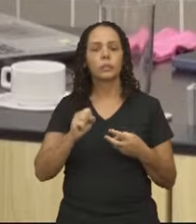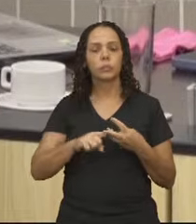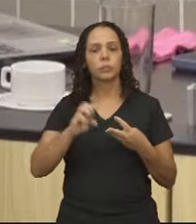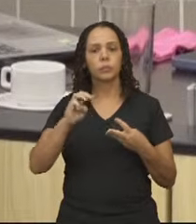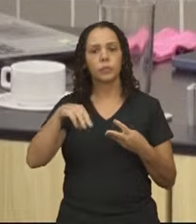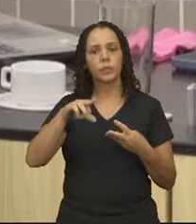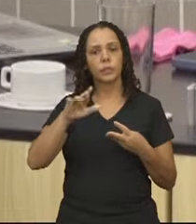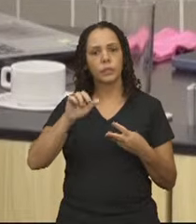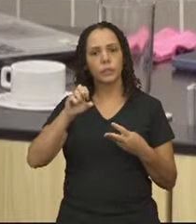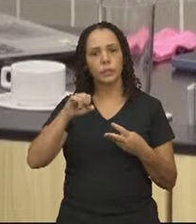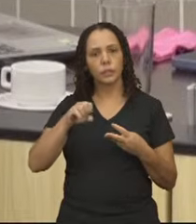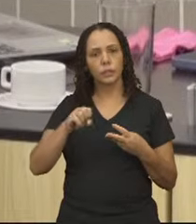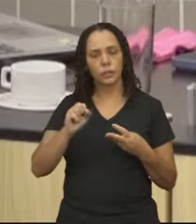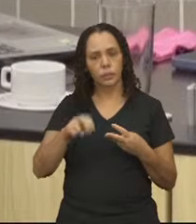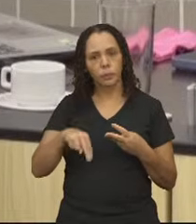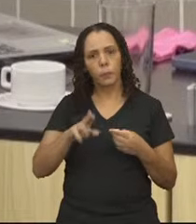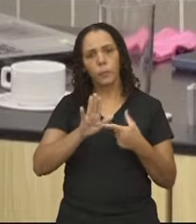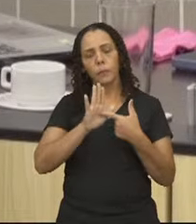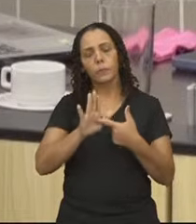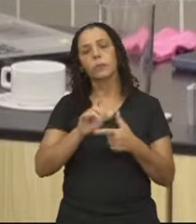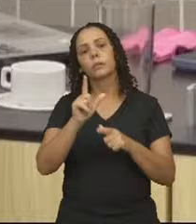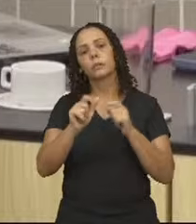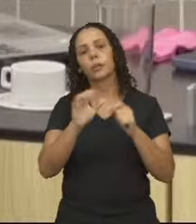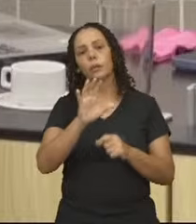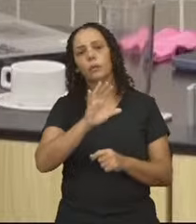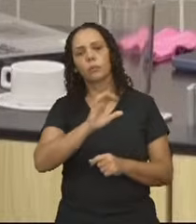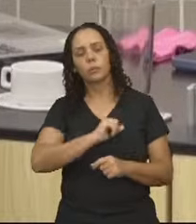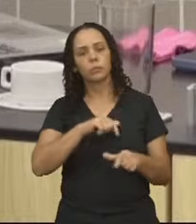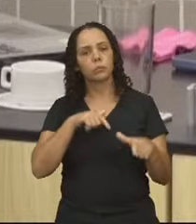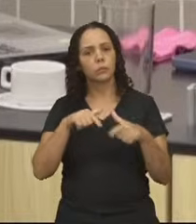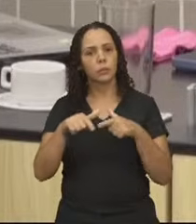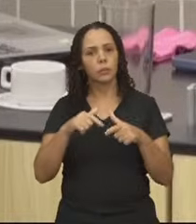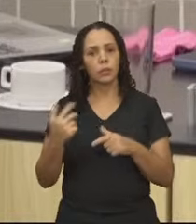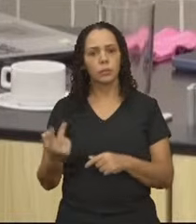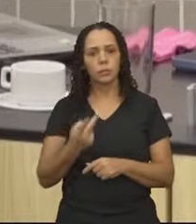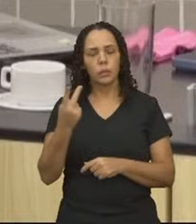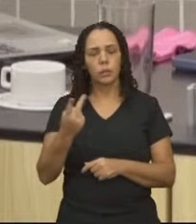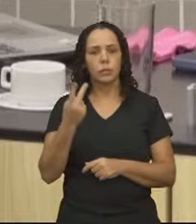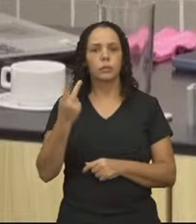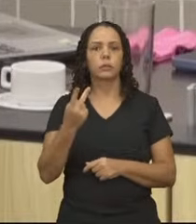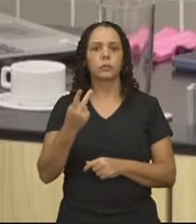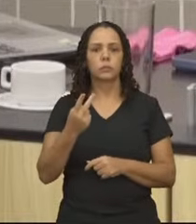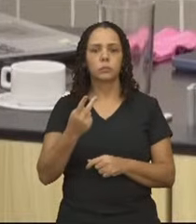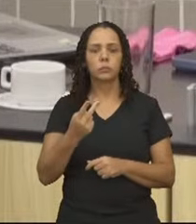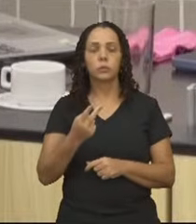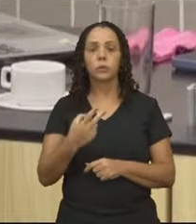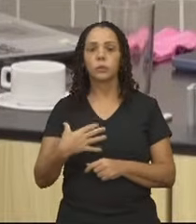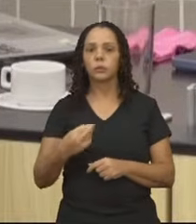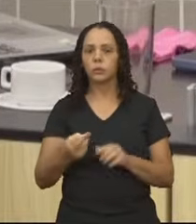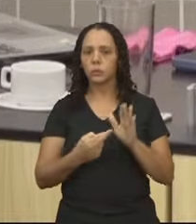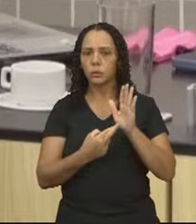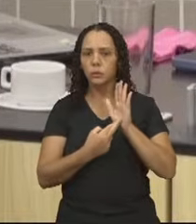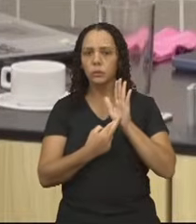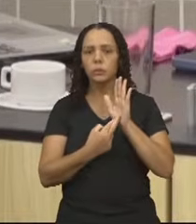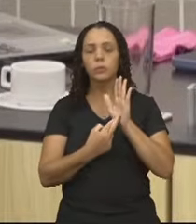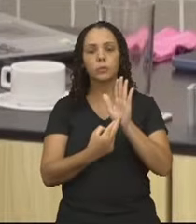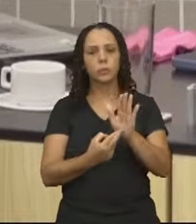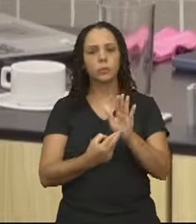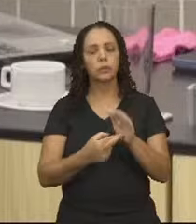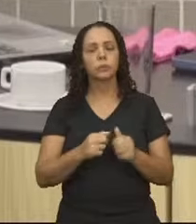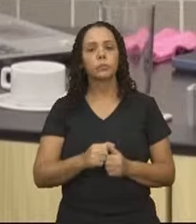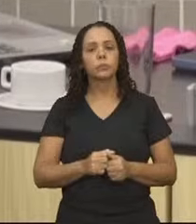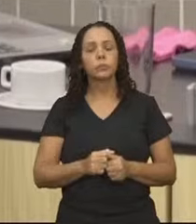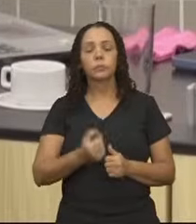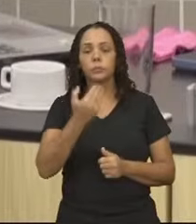de amor, trabalho e valores transmitido por sua mãe. Feito esse registro respeitosamente, requeremos à presidência desta